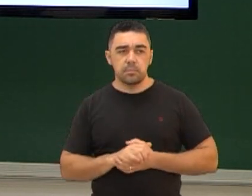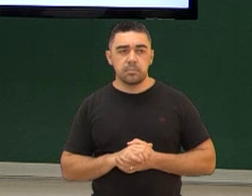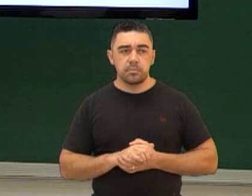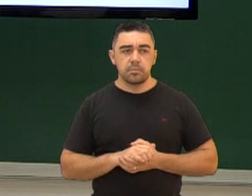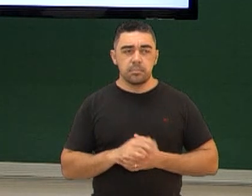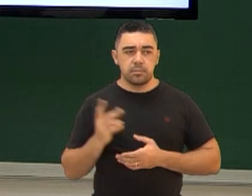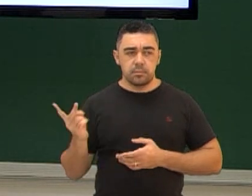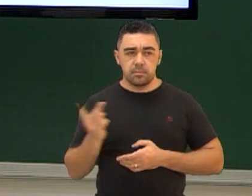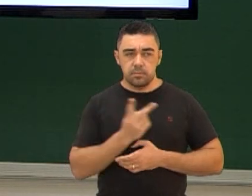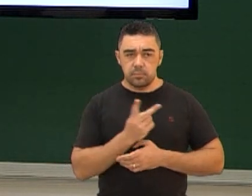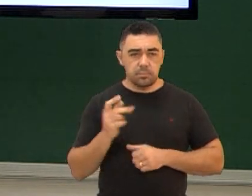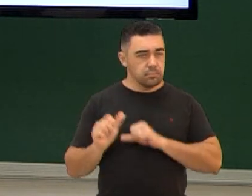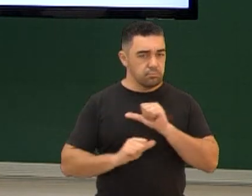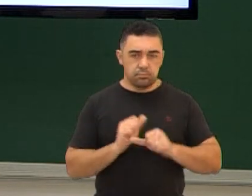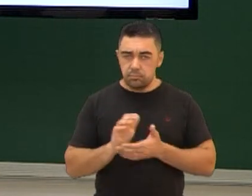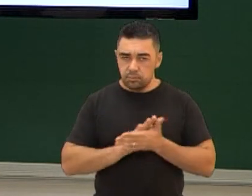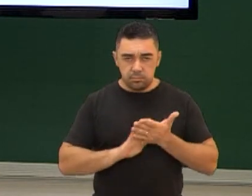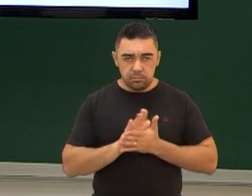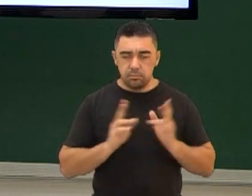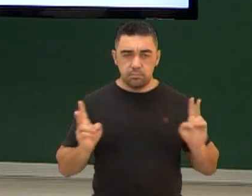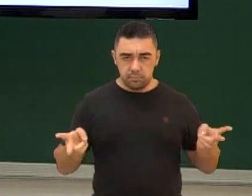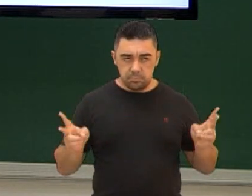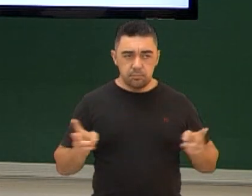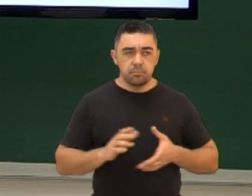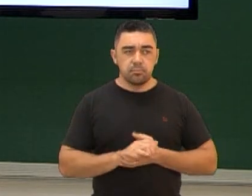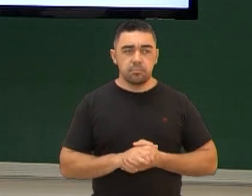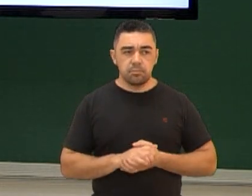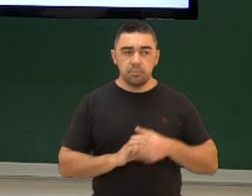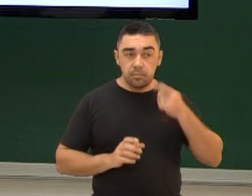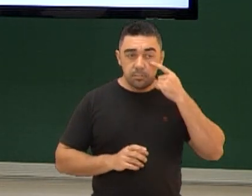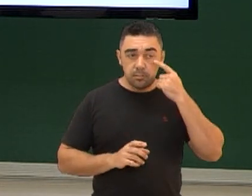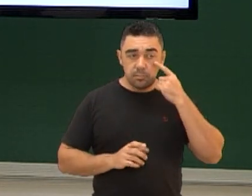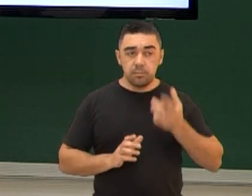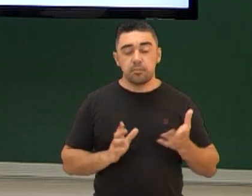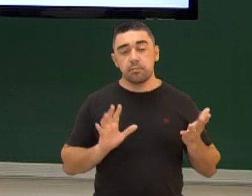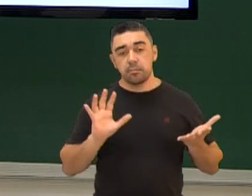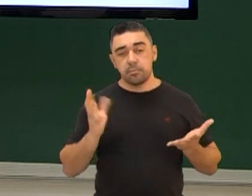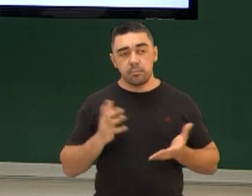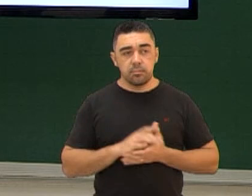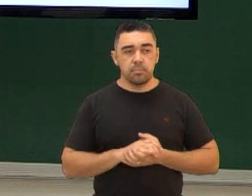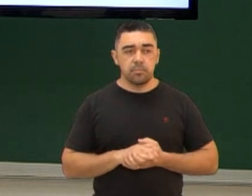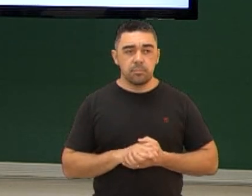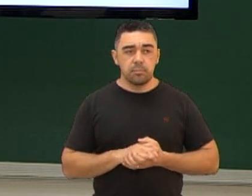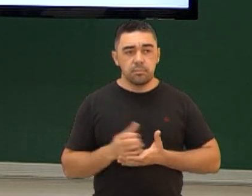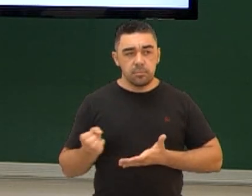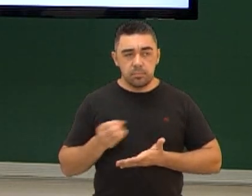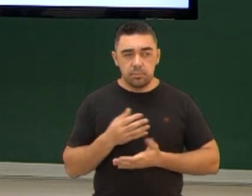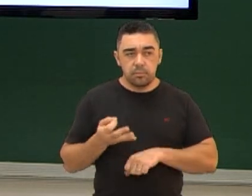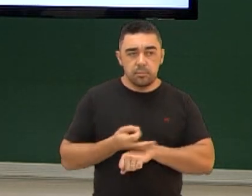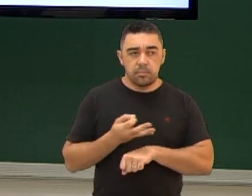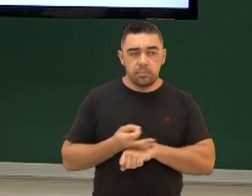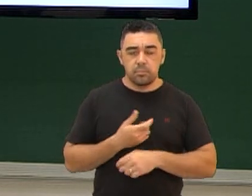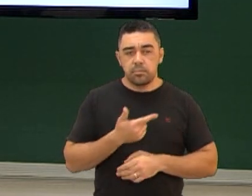nos dois membros, eu não estou alterando nada a igualdade. Agora, veja só, desta forma, temos a nova